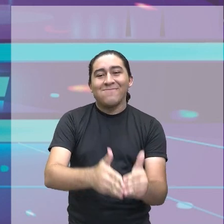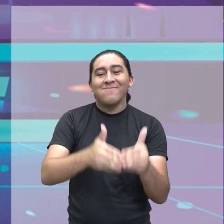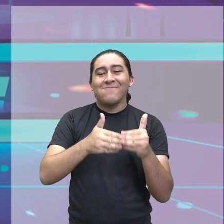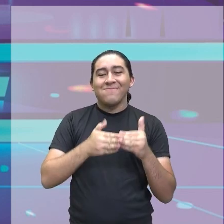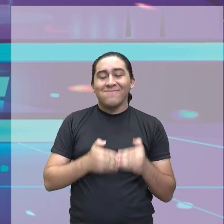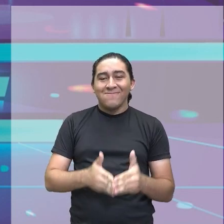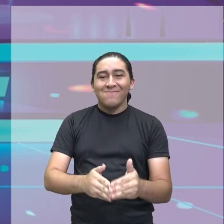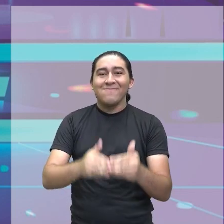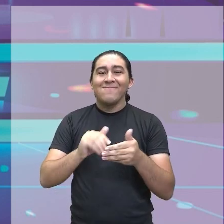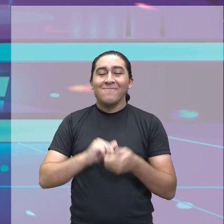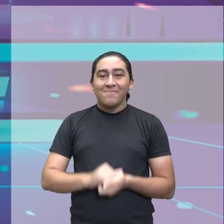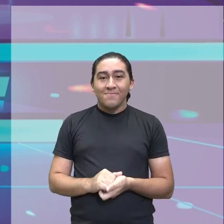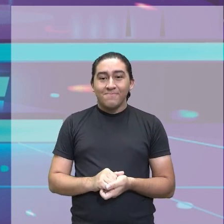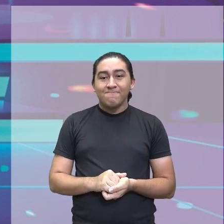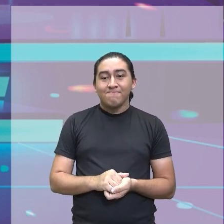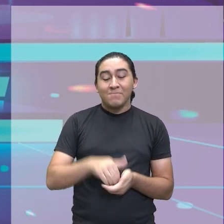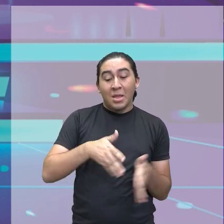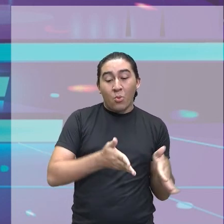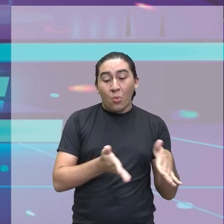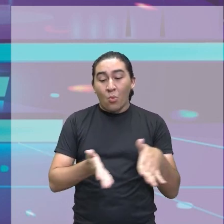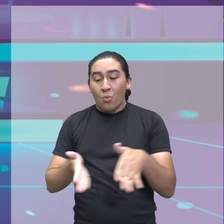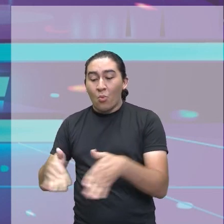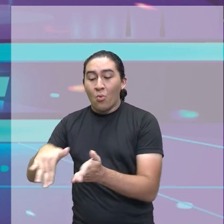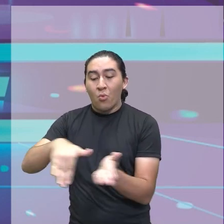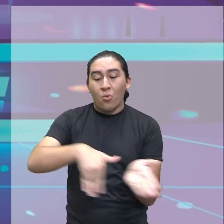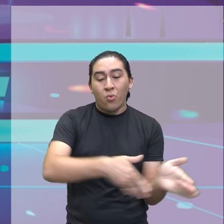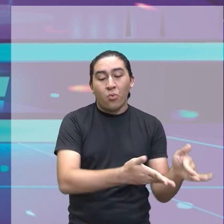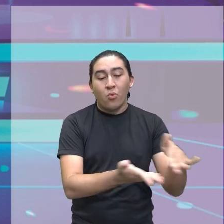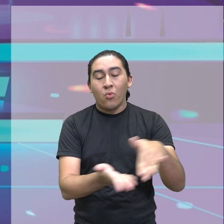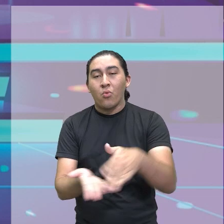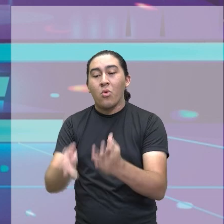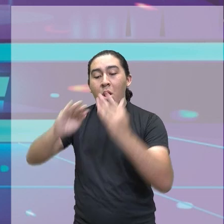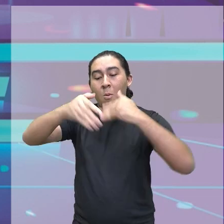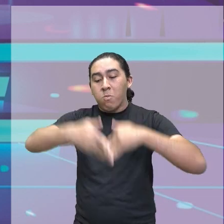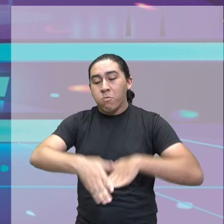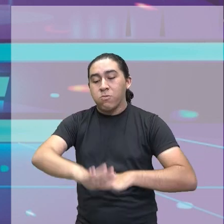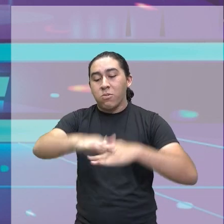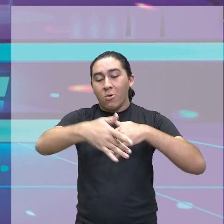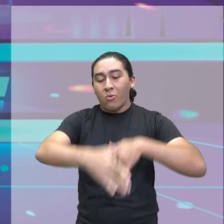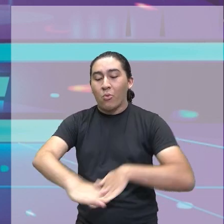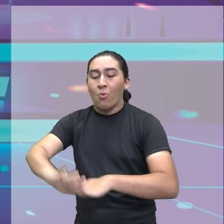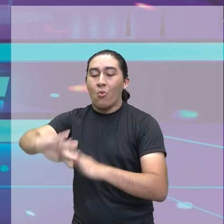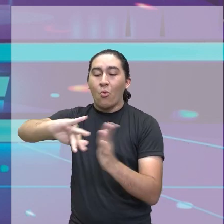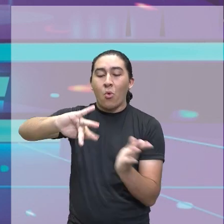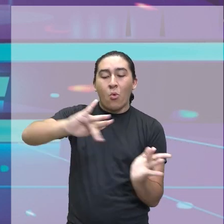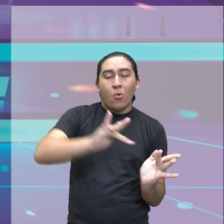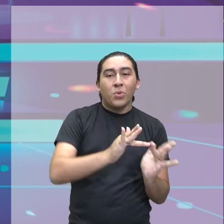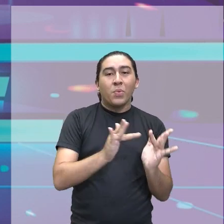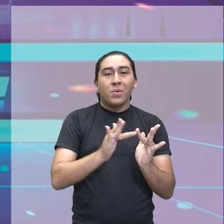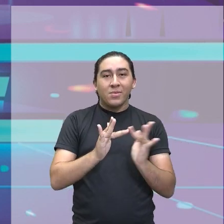navegar pelos caminhos de água, onde os rios se encontram,